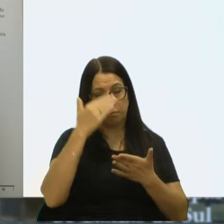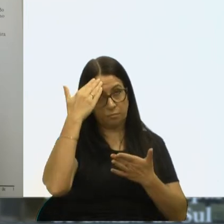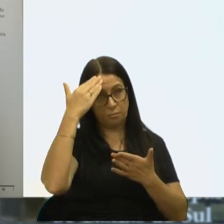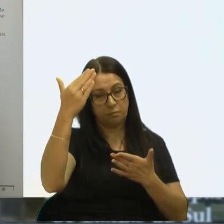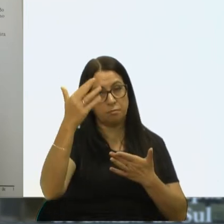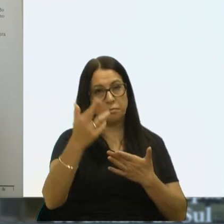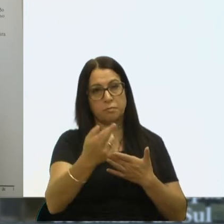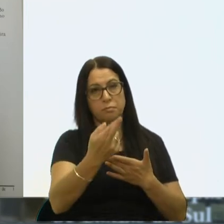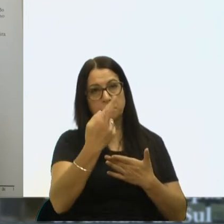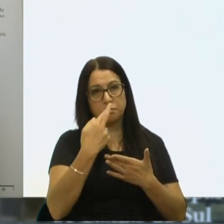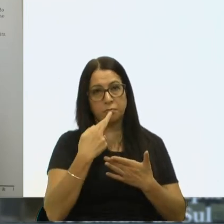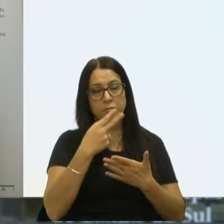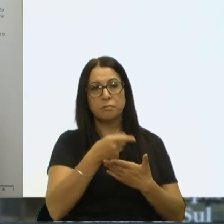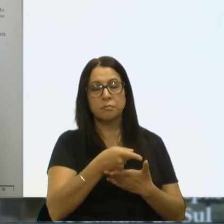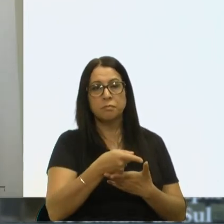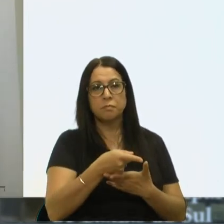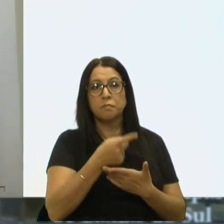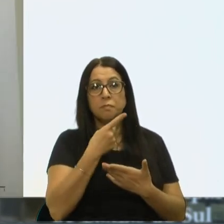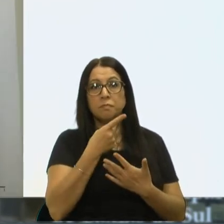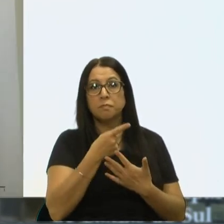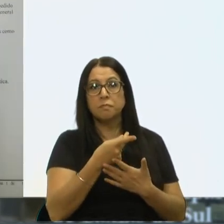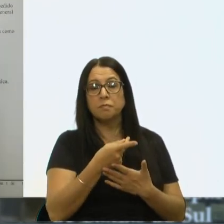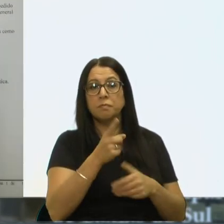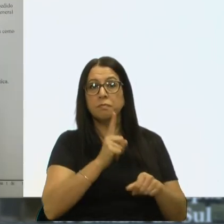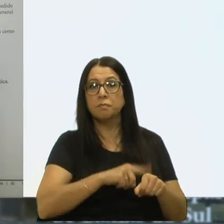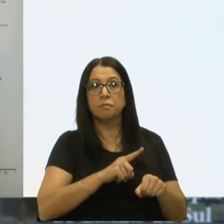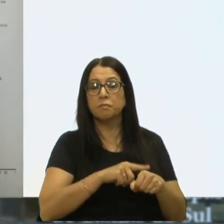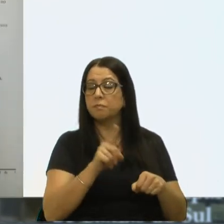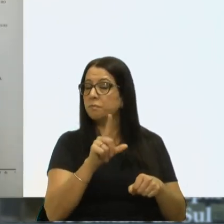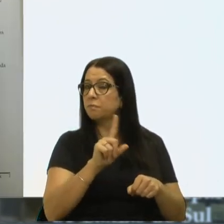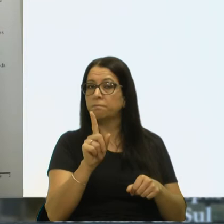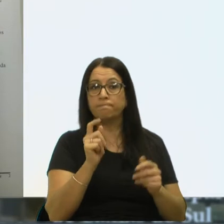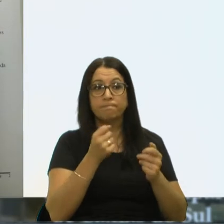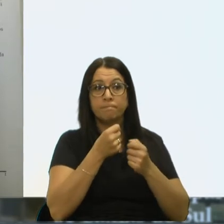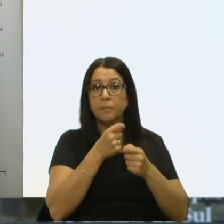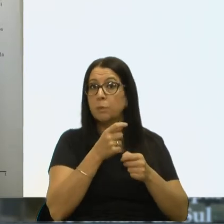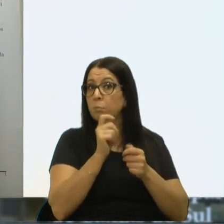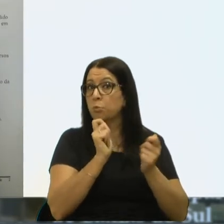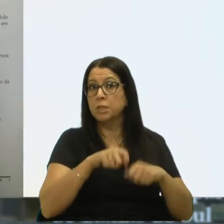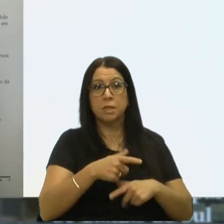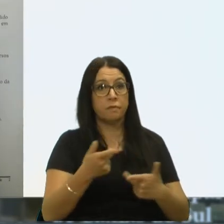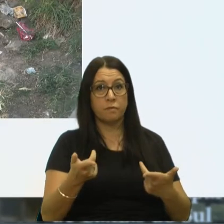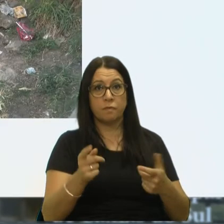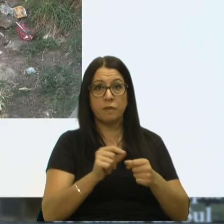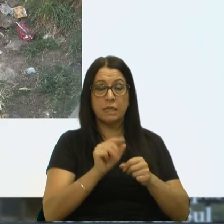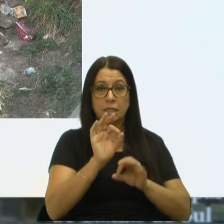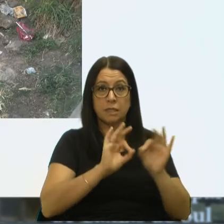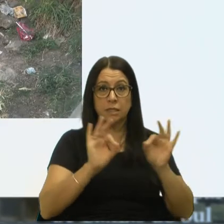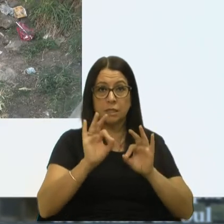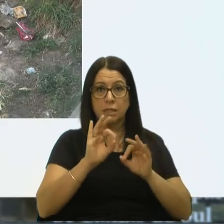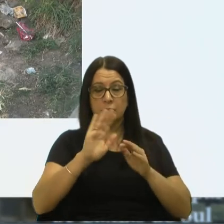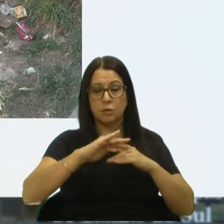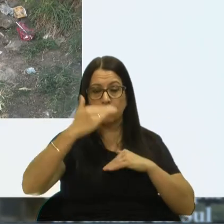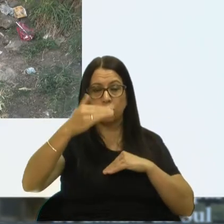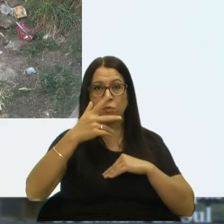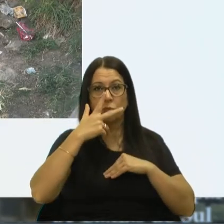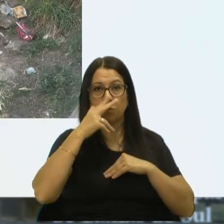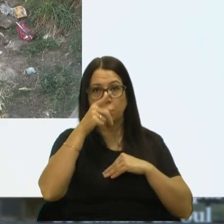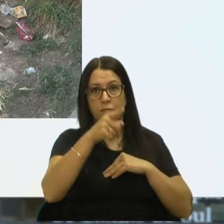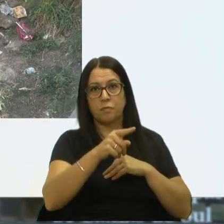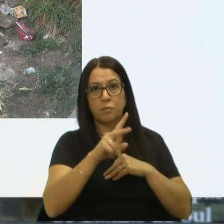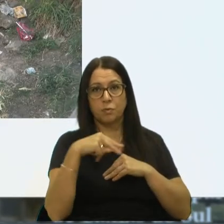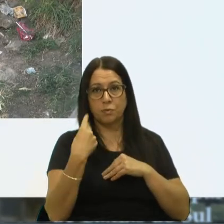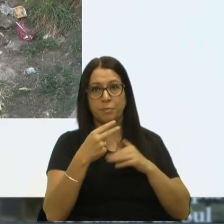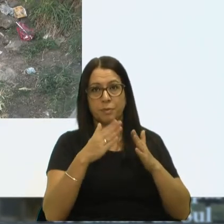retorno. O retorno dele vem dizendo que no momento não é possível fazer as instalações do contêiner conforme